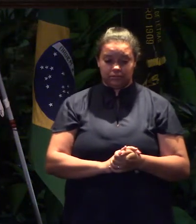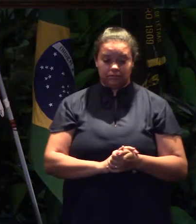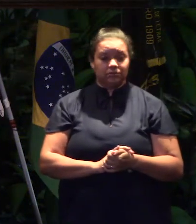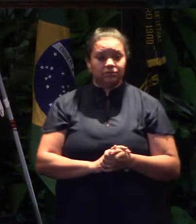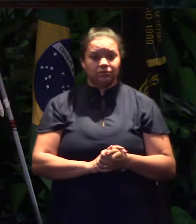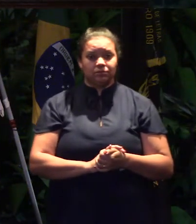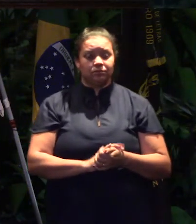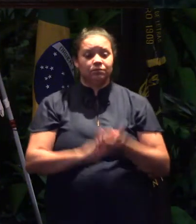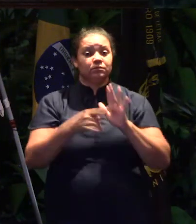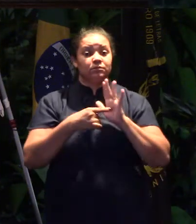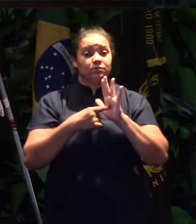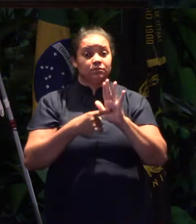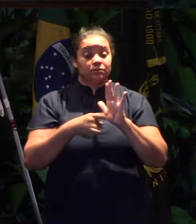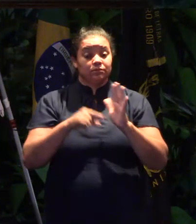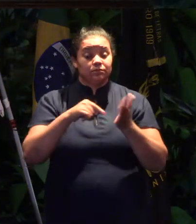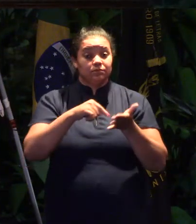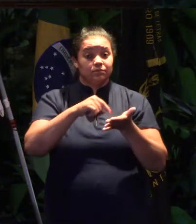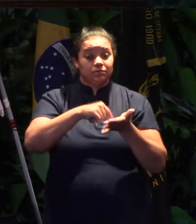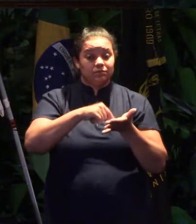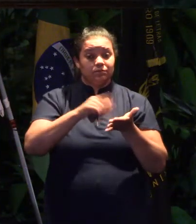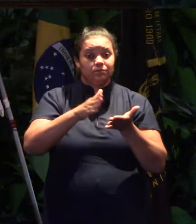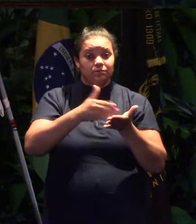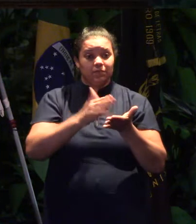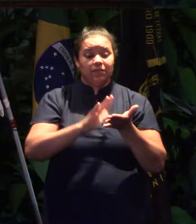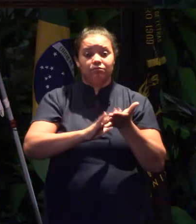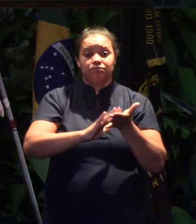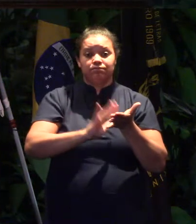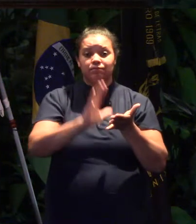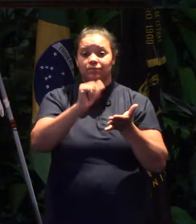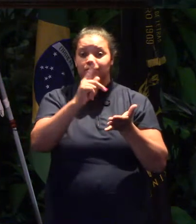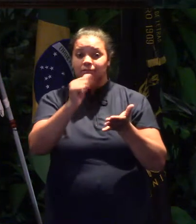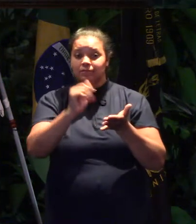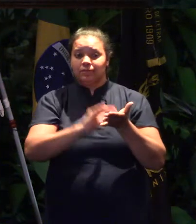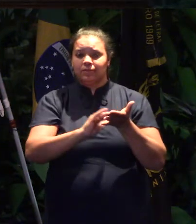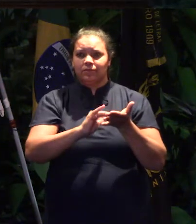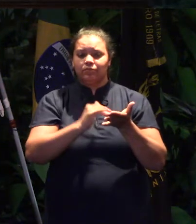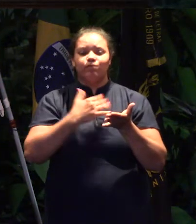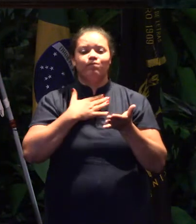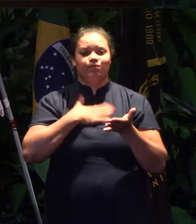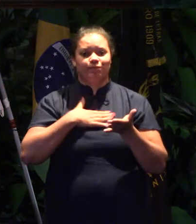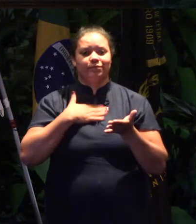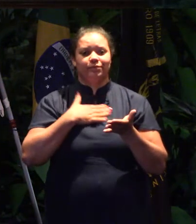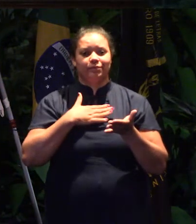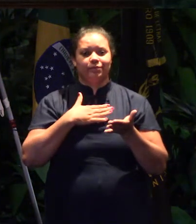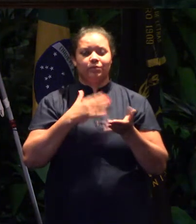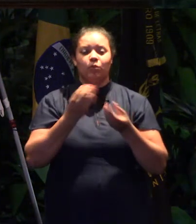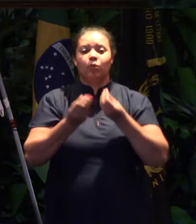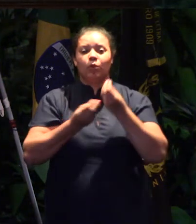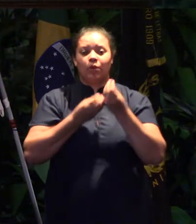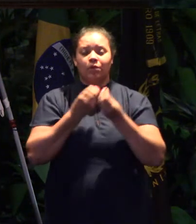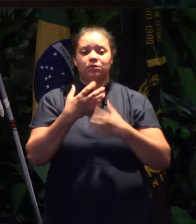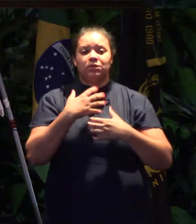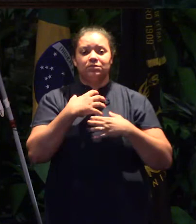representada aqui no livro, né? É um livro que me marcou muito por isso, pela paisagem da